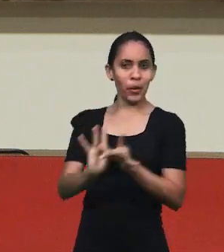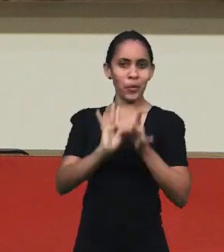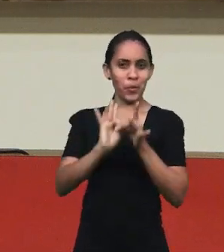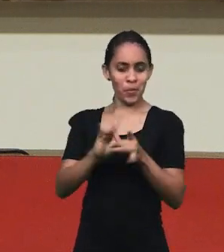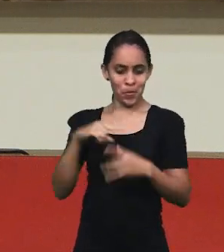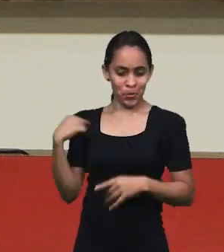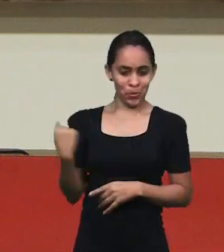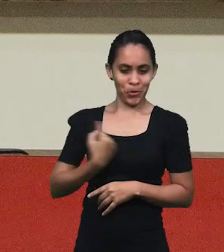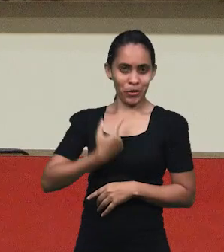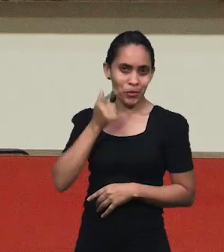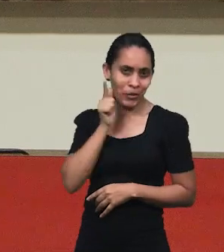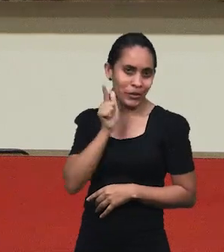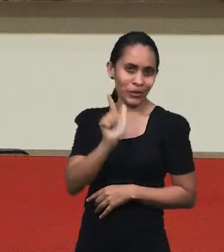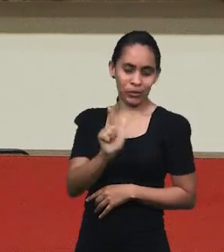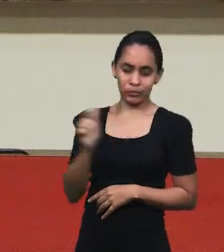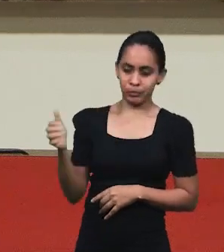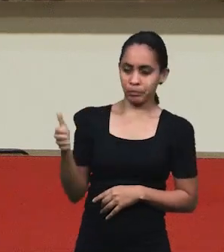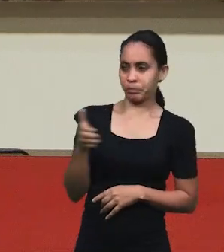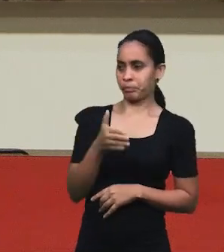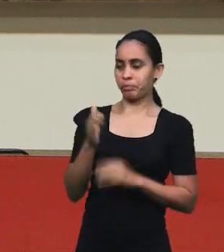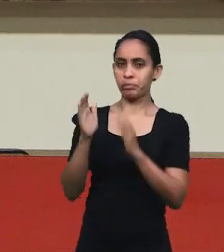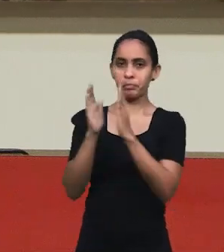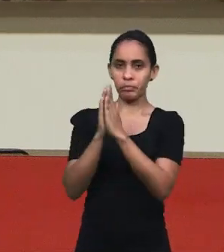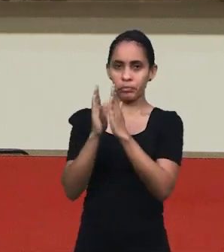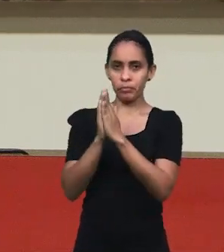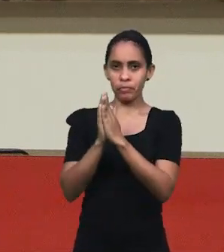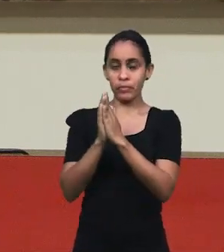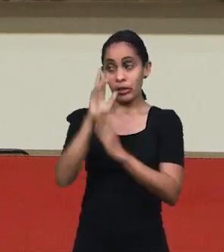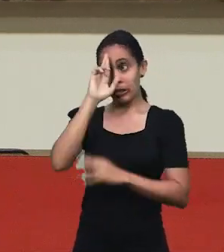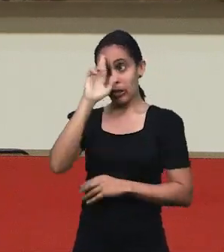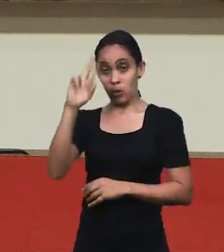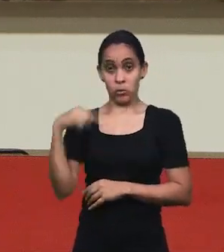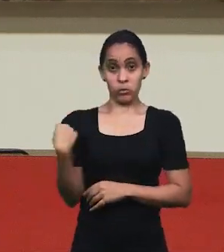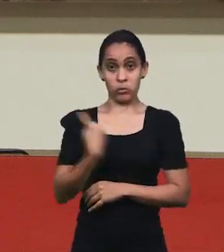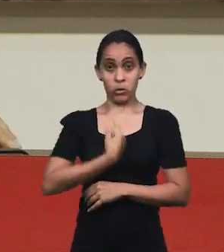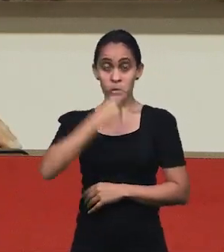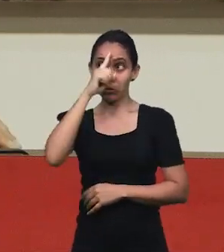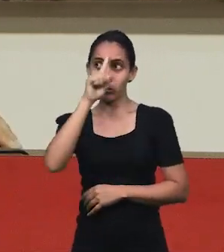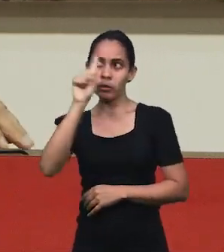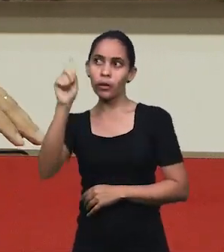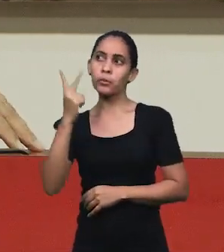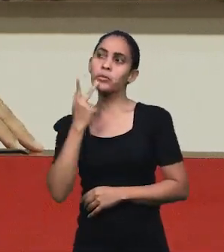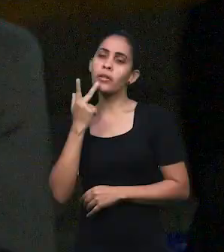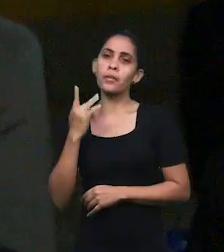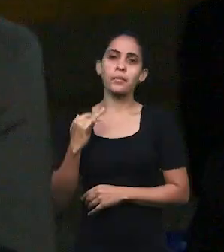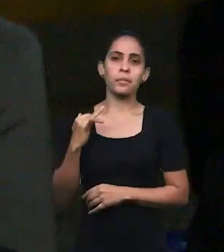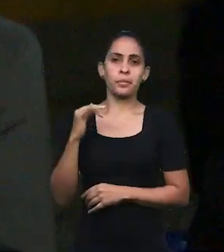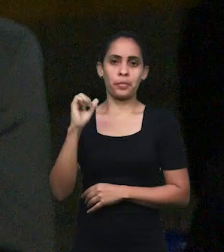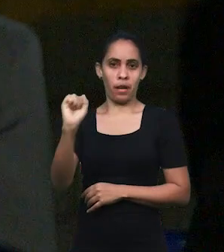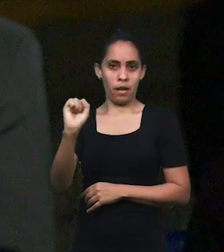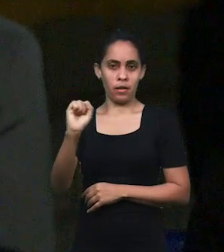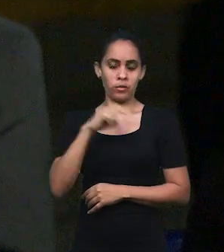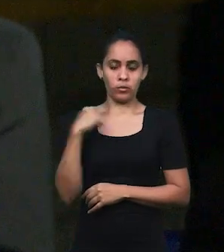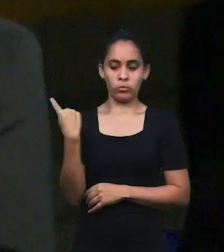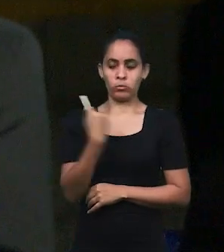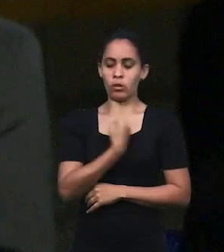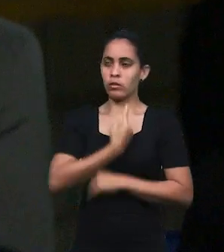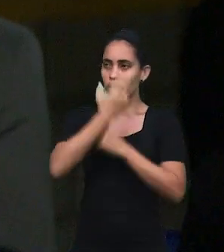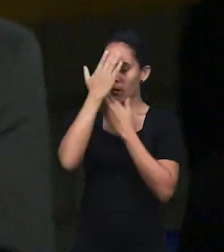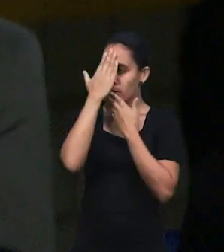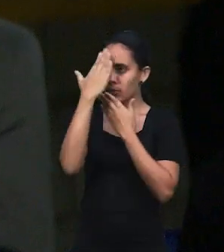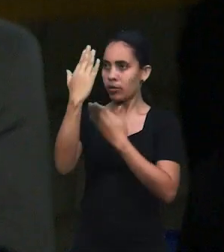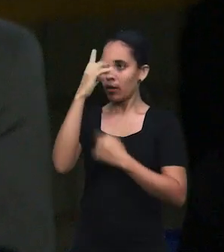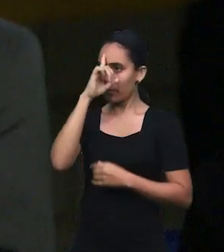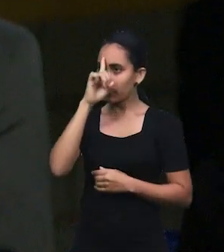já pela comunhão alcançada nesse lugar. Nosso Deus e nosso Pai,